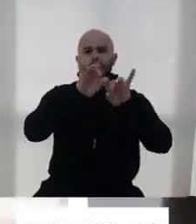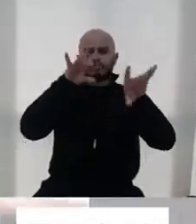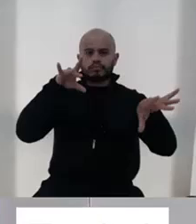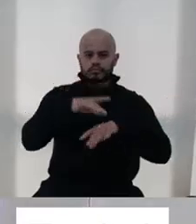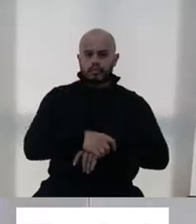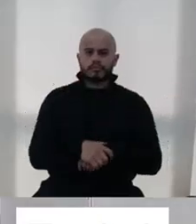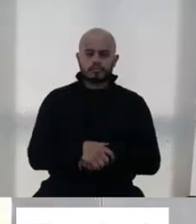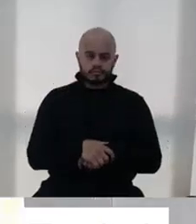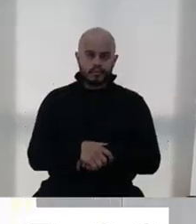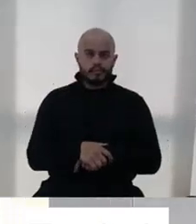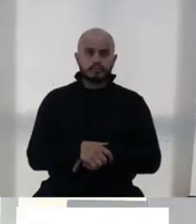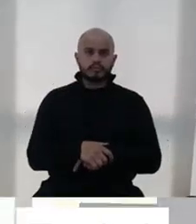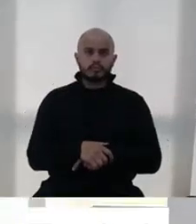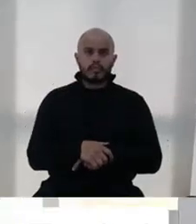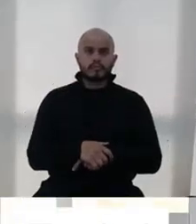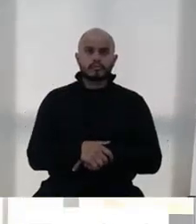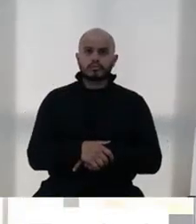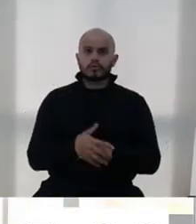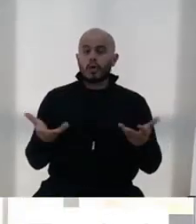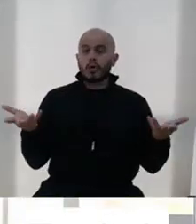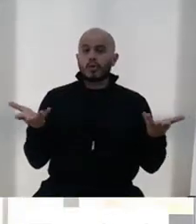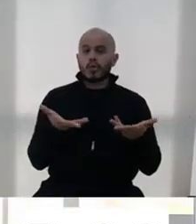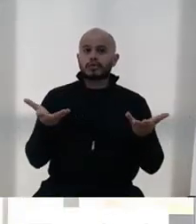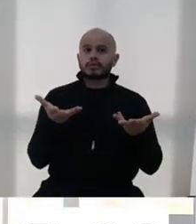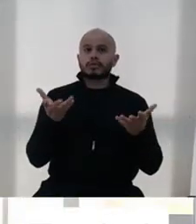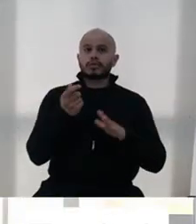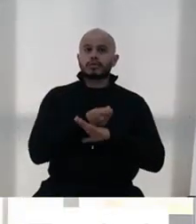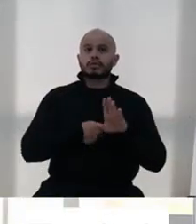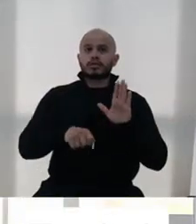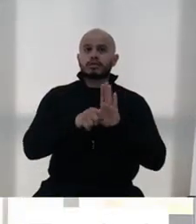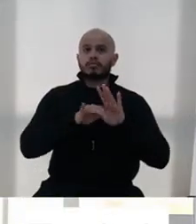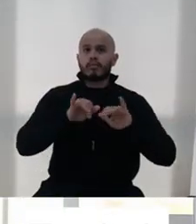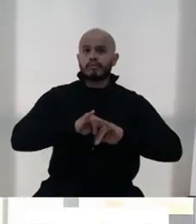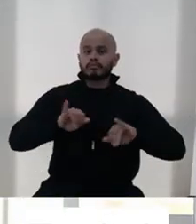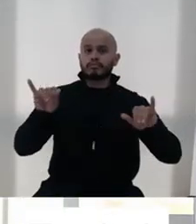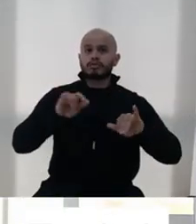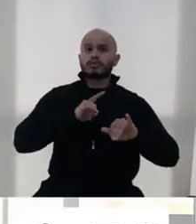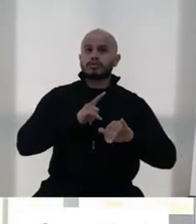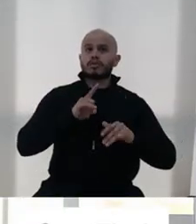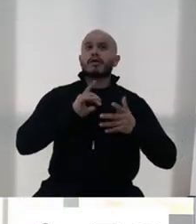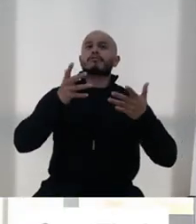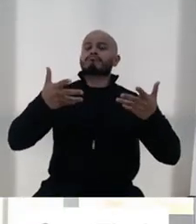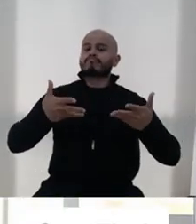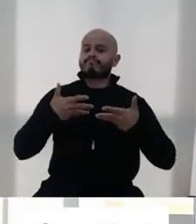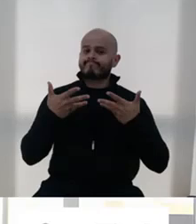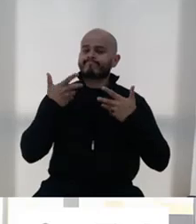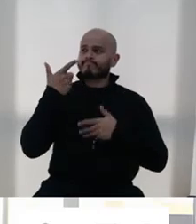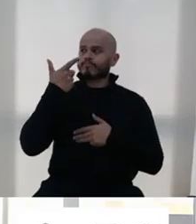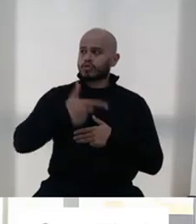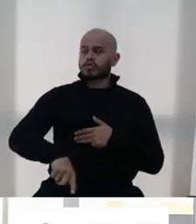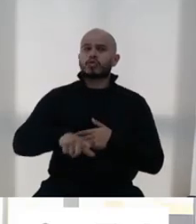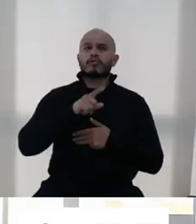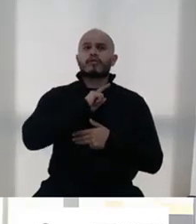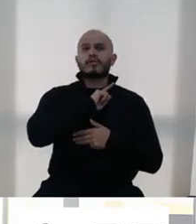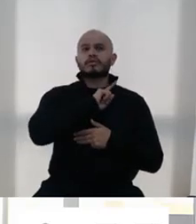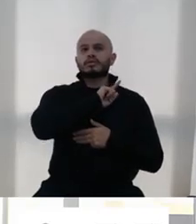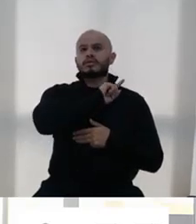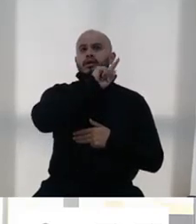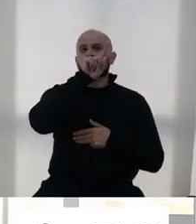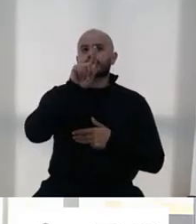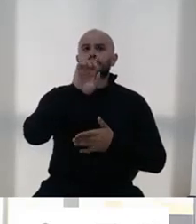remota. Hoje vamos dar início à manifestação da associação. E, para começar, estamos contentes, mais uma vez, aqui viajando